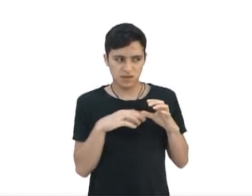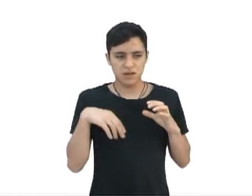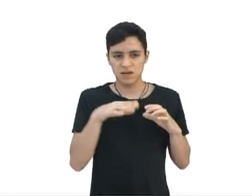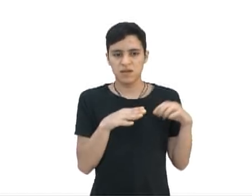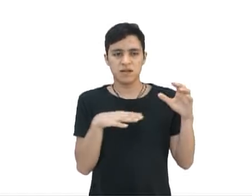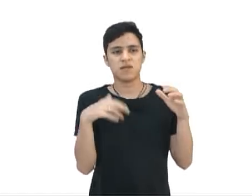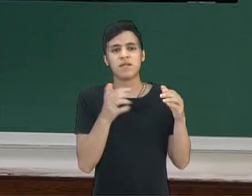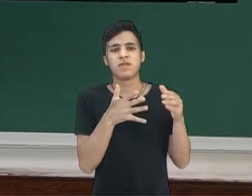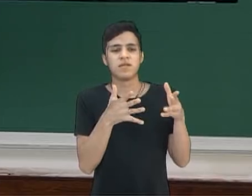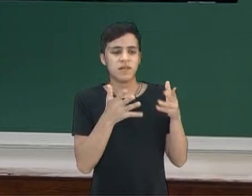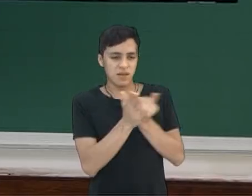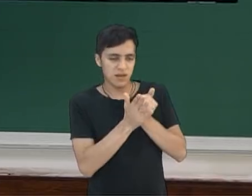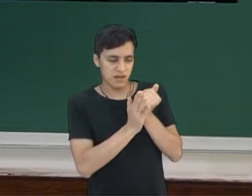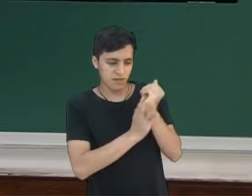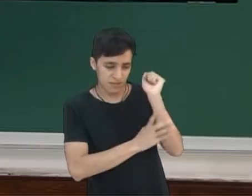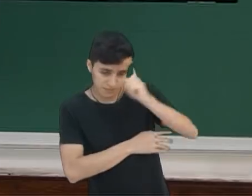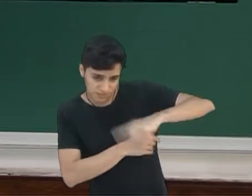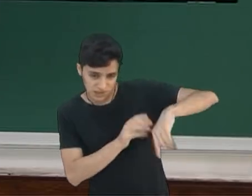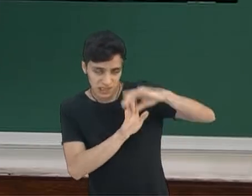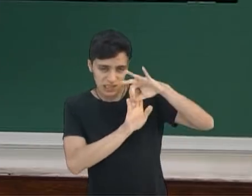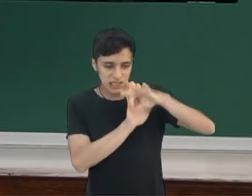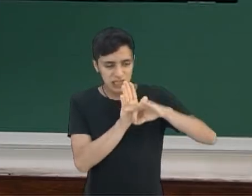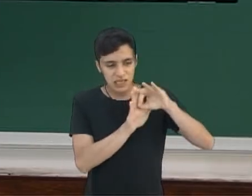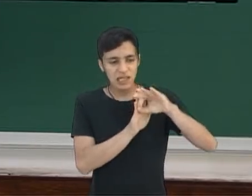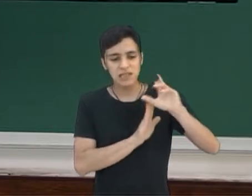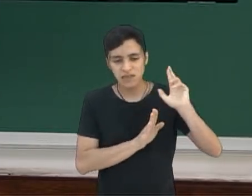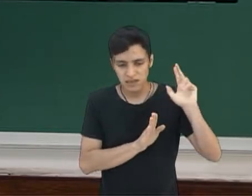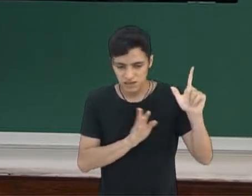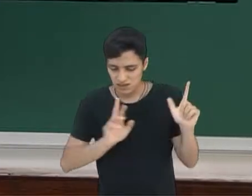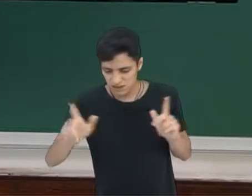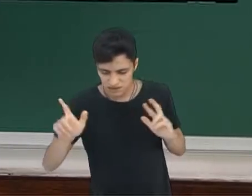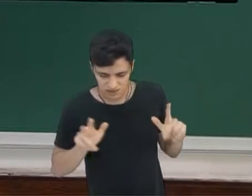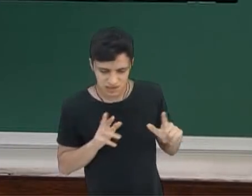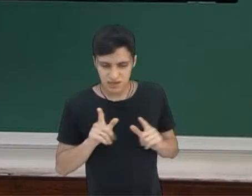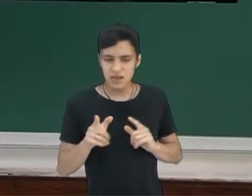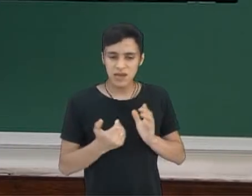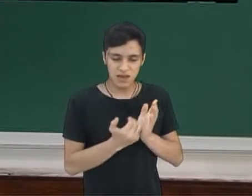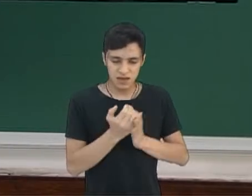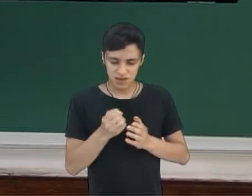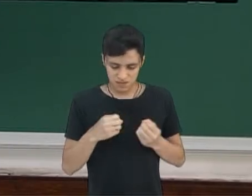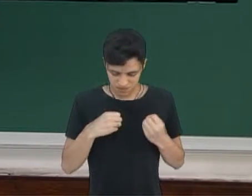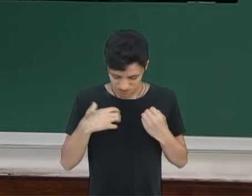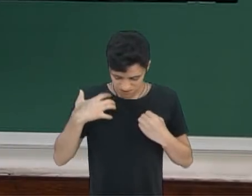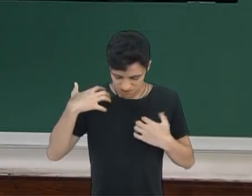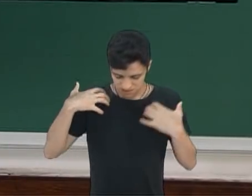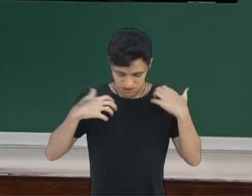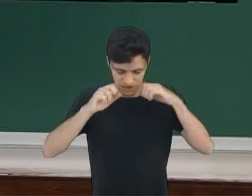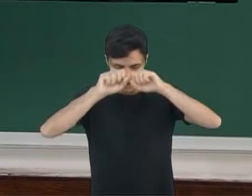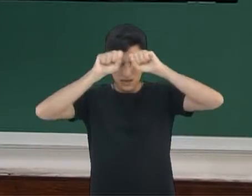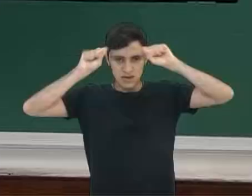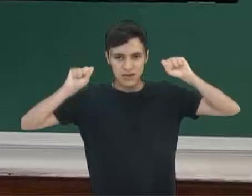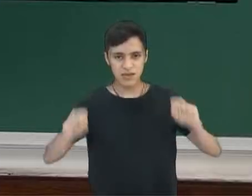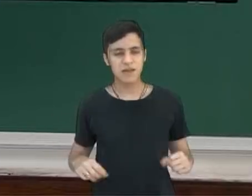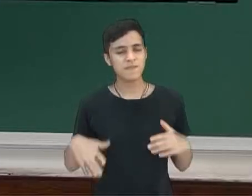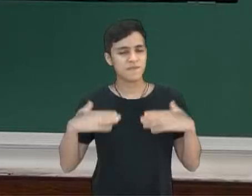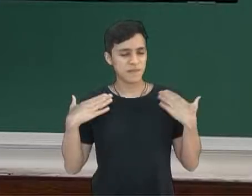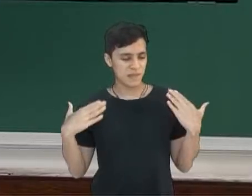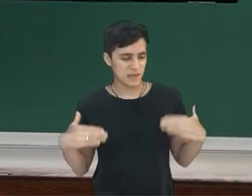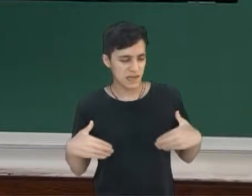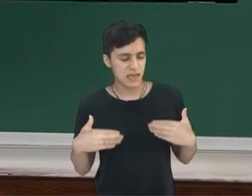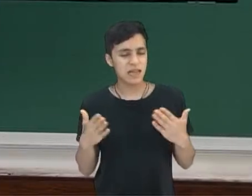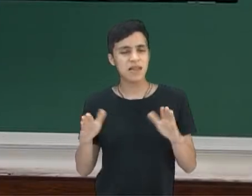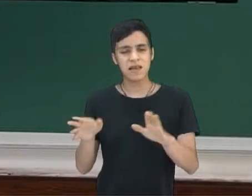daí começarem essas células a se diferenciar, a formar os órgãos, os sistemas do nosso corpo, tá? Então,